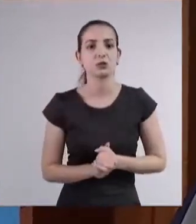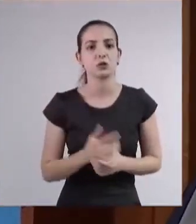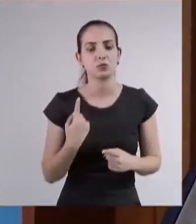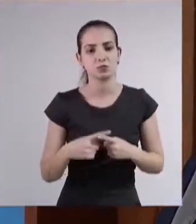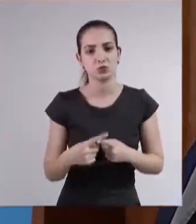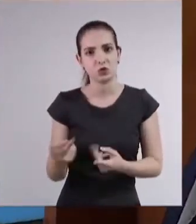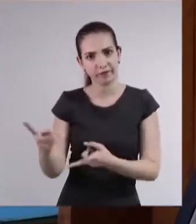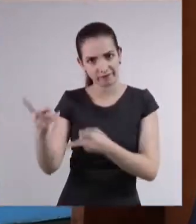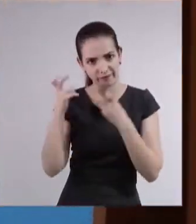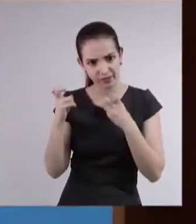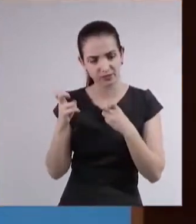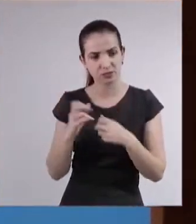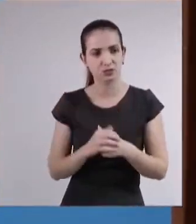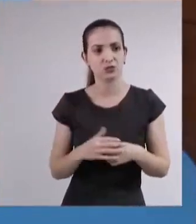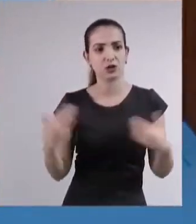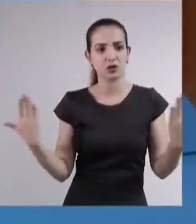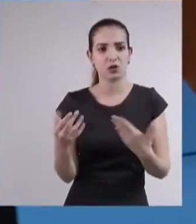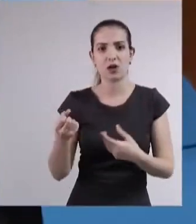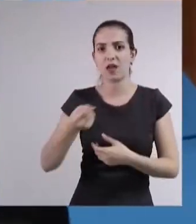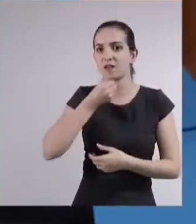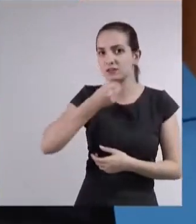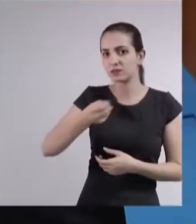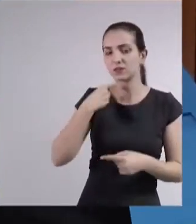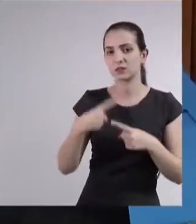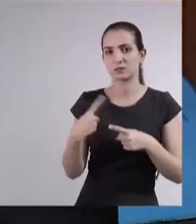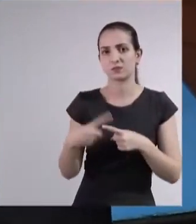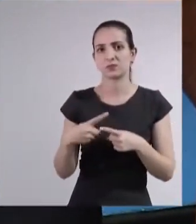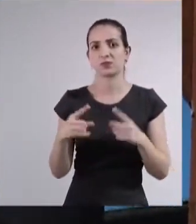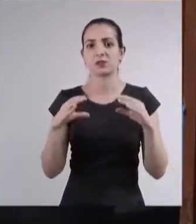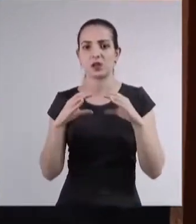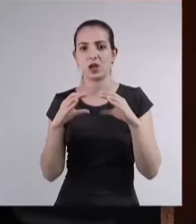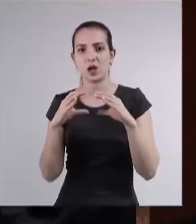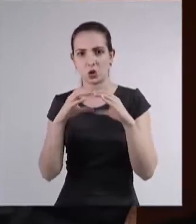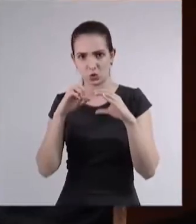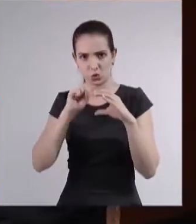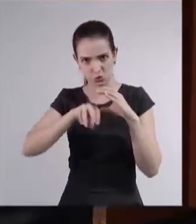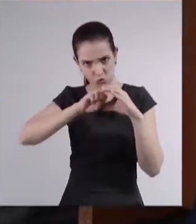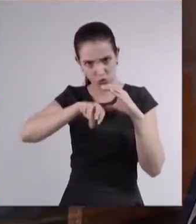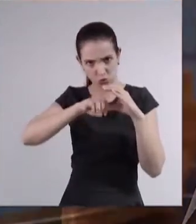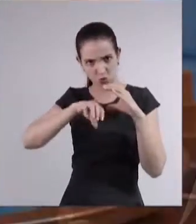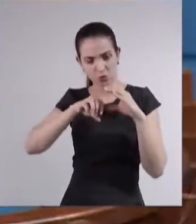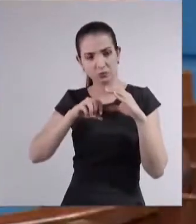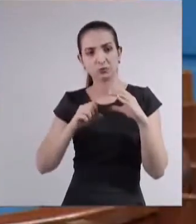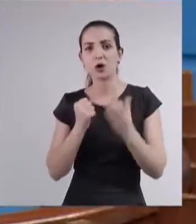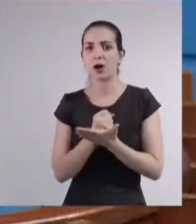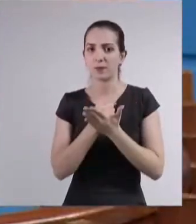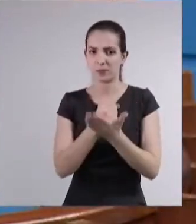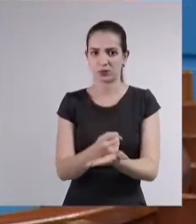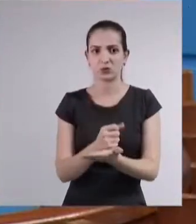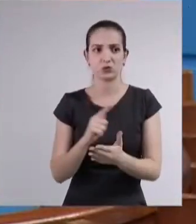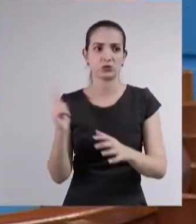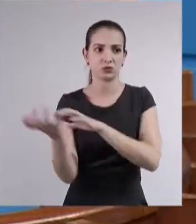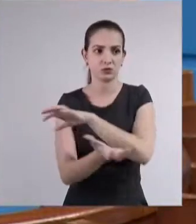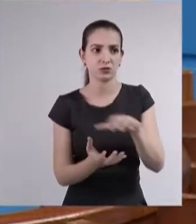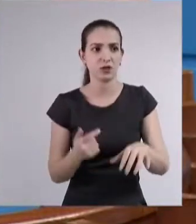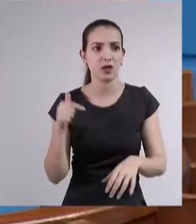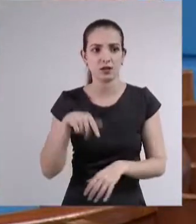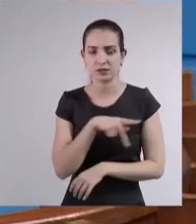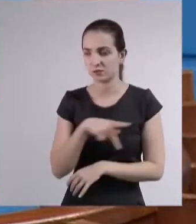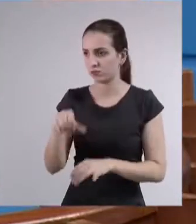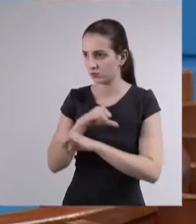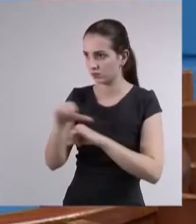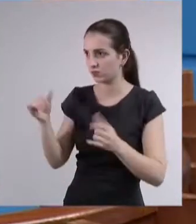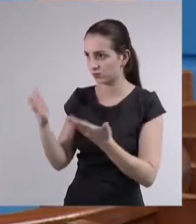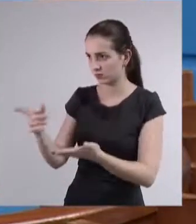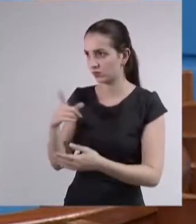assim as entrevistas, porque a Globo ela apoiou o golpe. O que ela pensava? Essa presidência comunica a Vossa Excelência